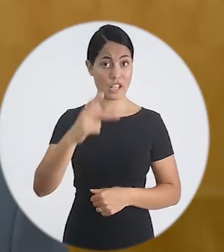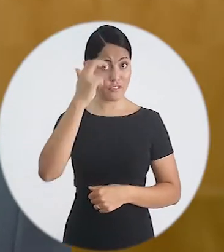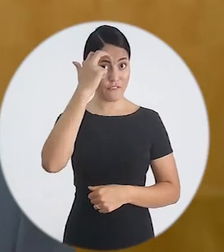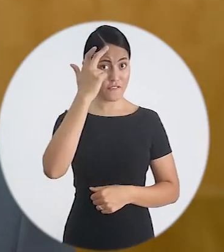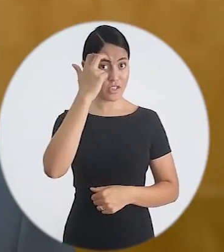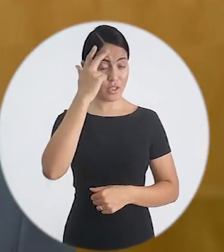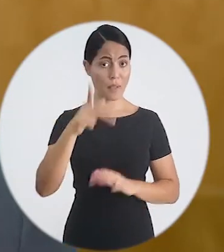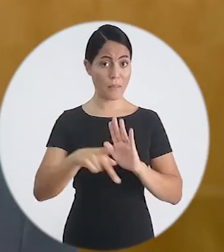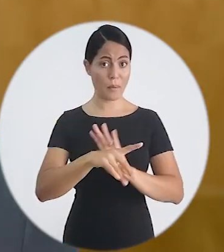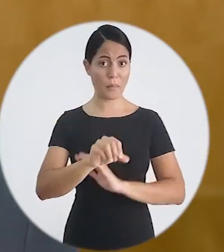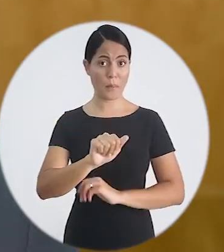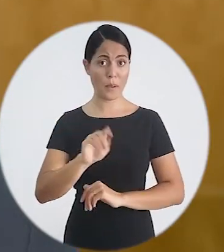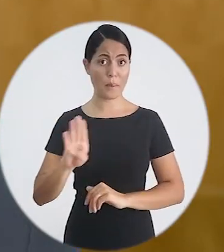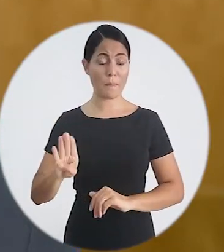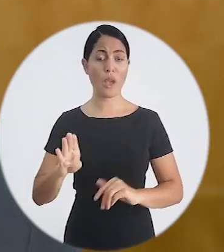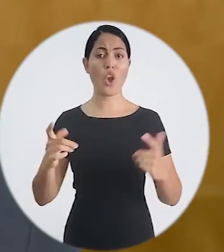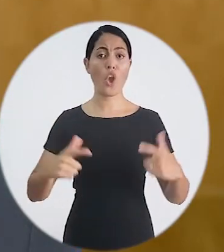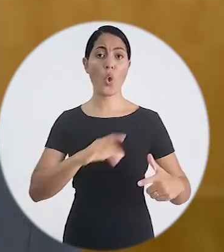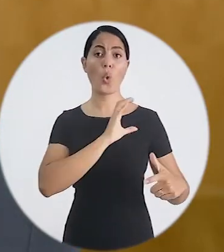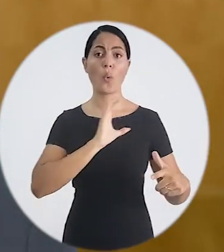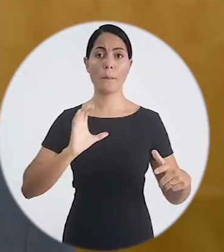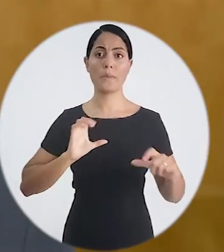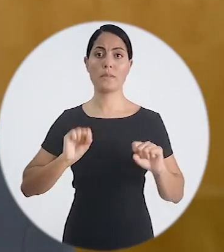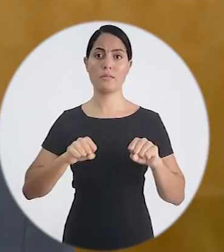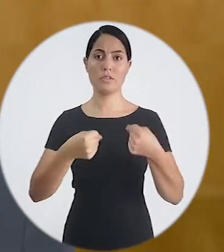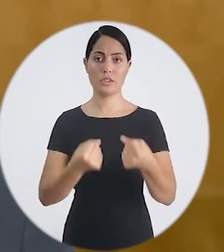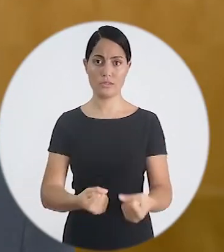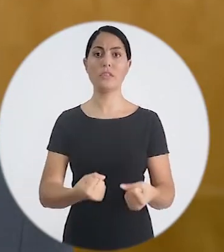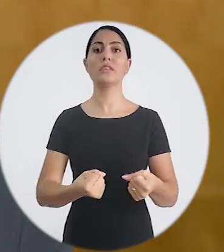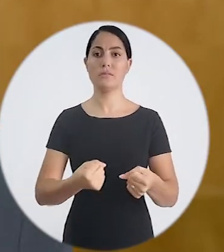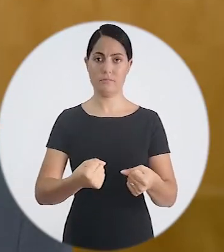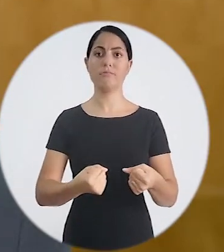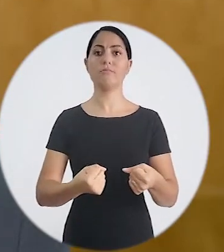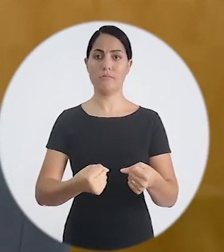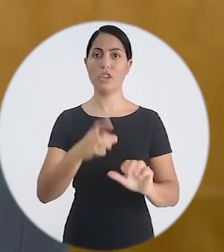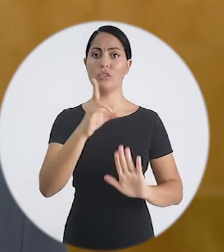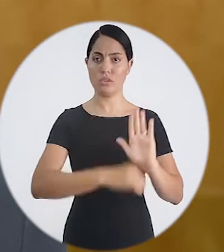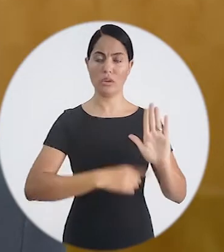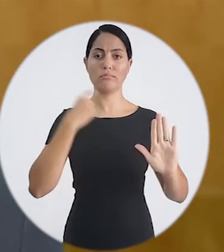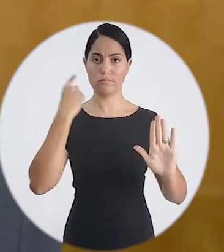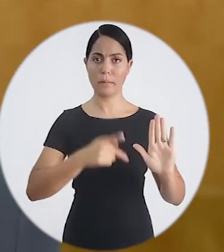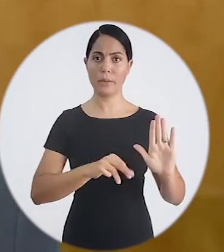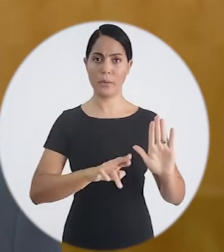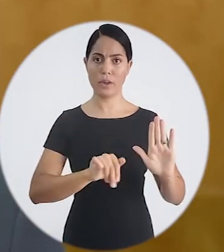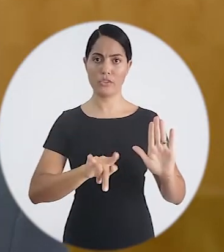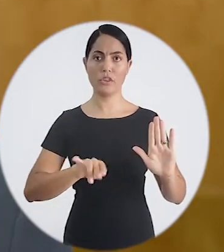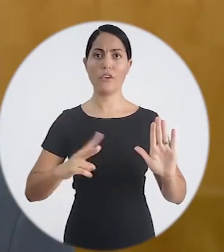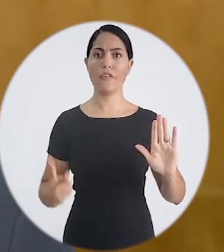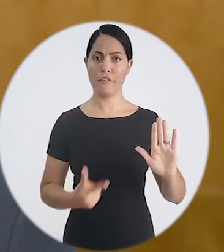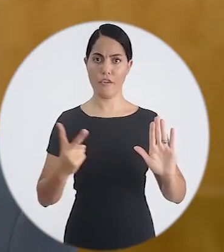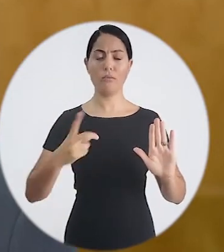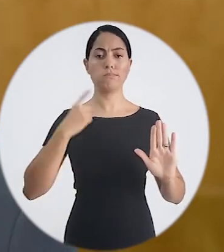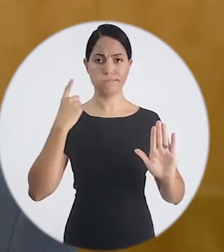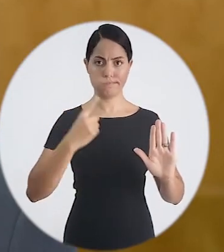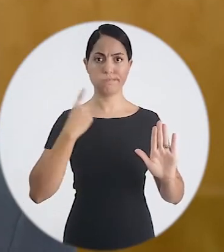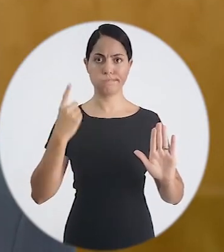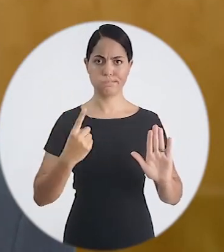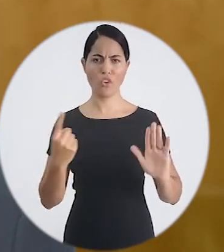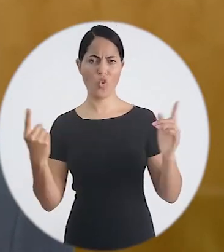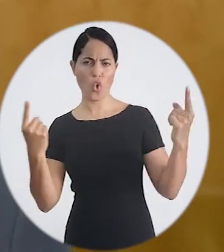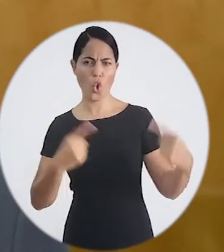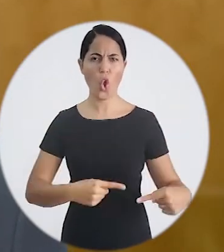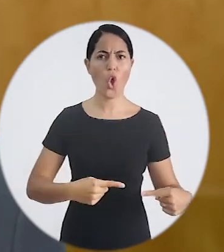presidente nacional da OAB, Felipe Santa Cruz, e a Comissão Nacional de Defesa das Prerrogativas e Valorização da